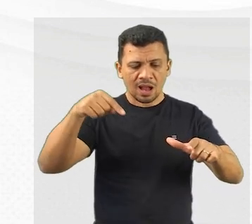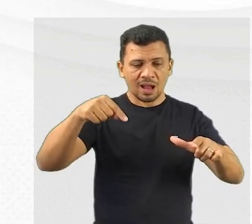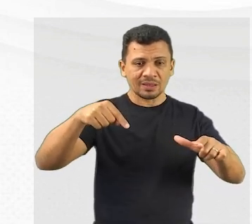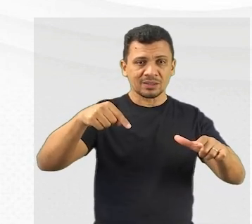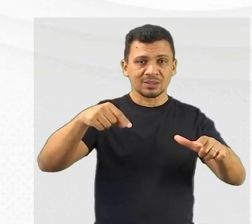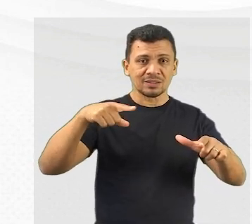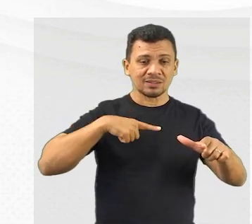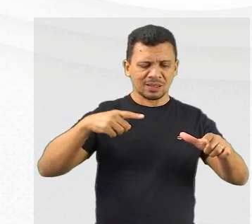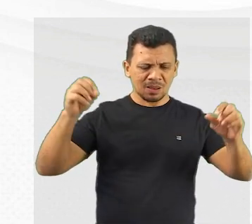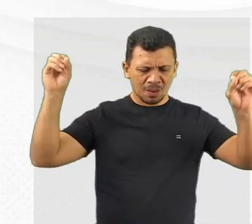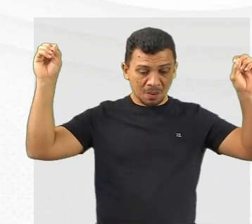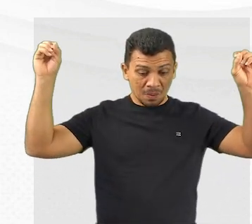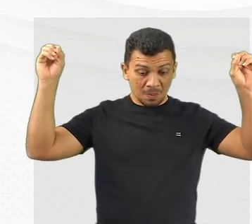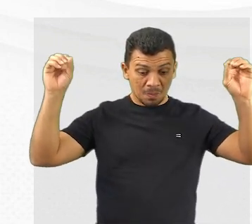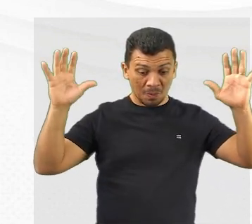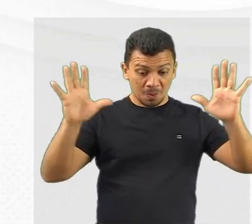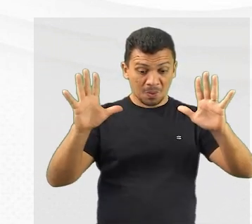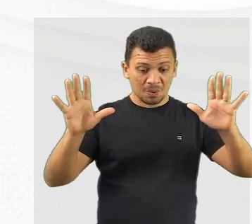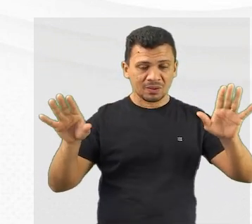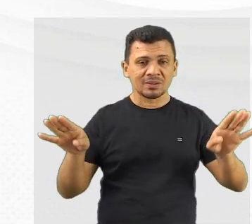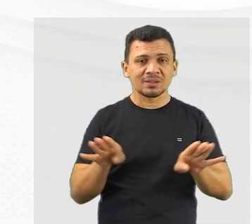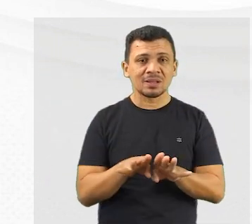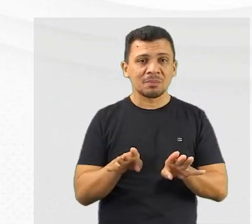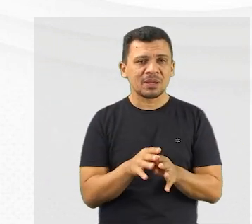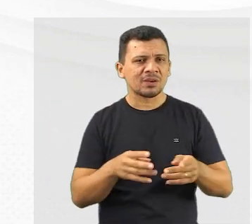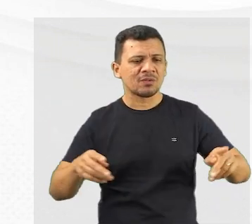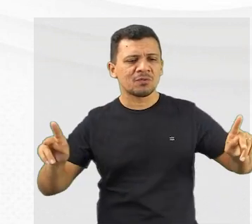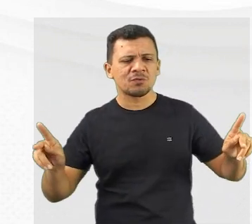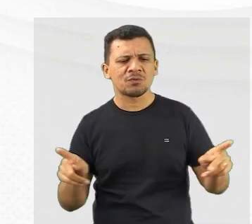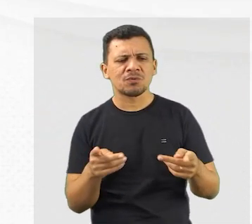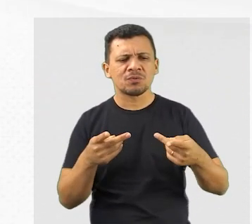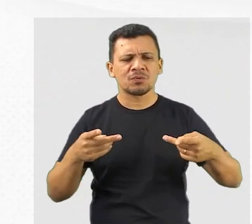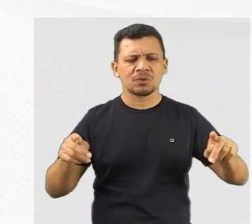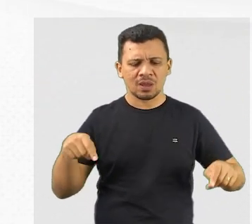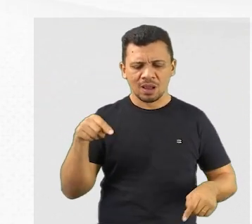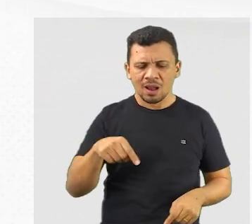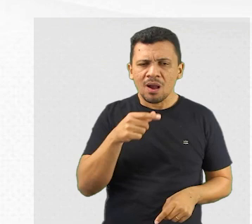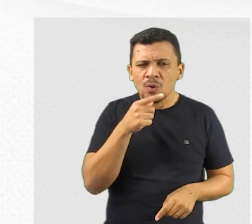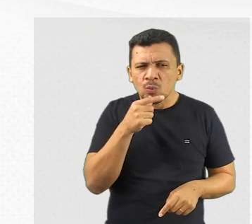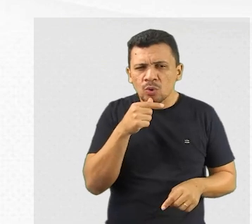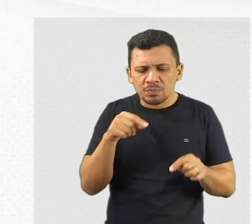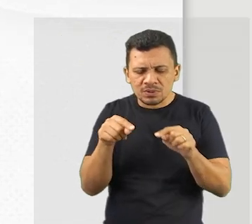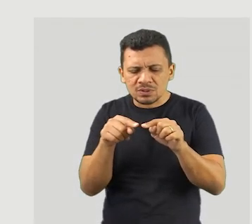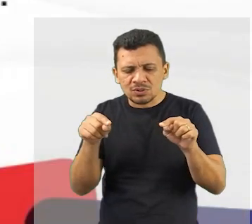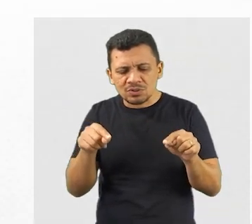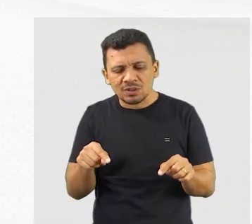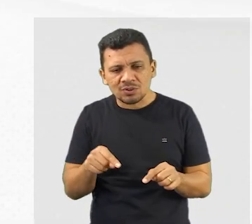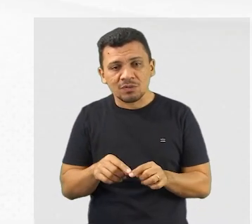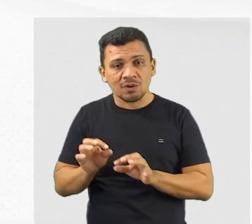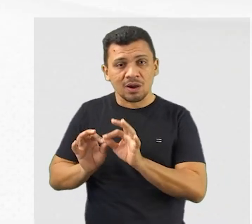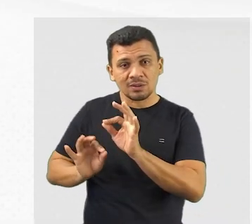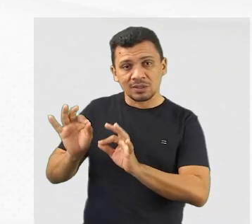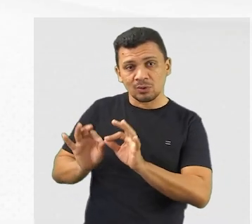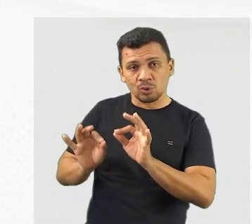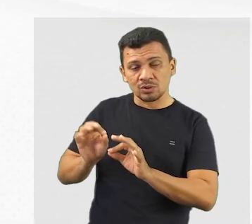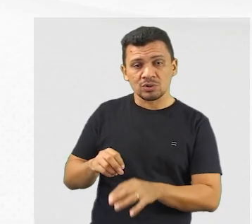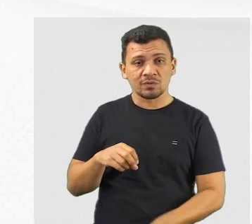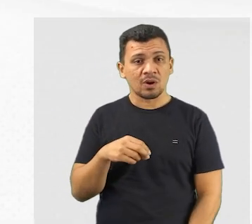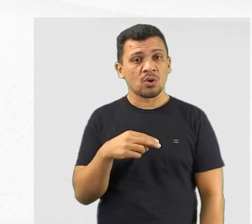casa e ventilação, além de uma piscininha no meio, que ora era decorativa, ora era utilizado